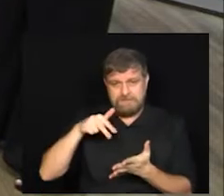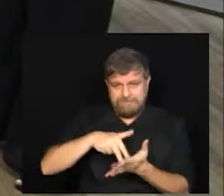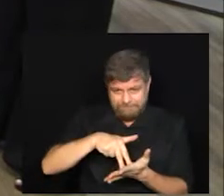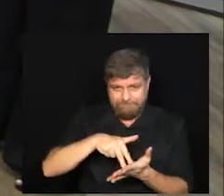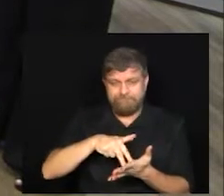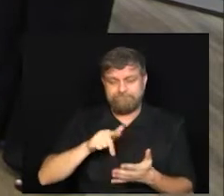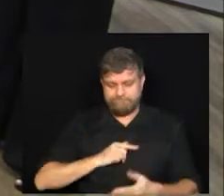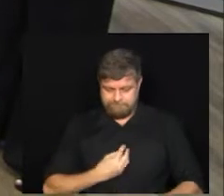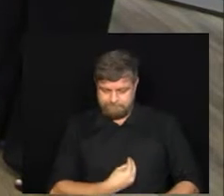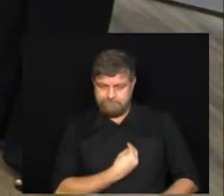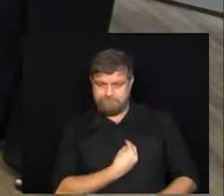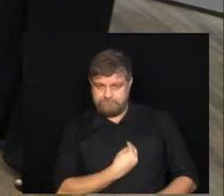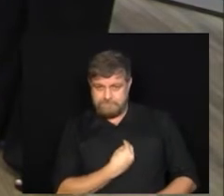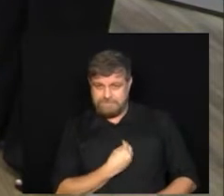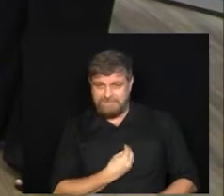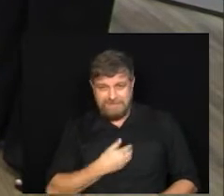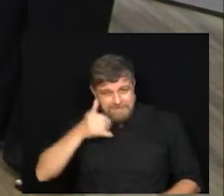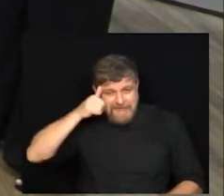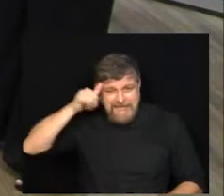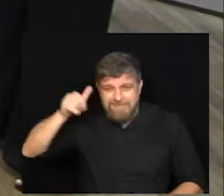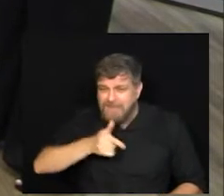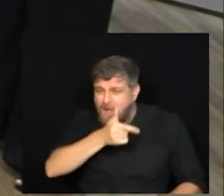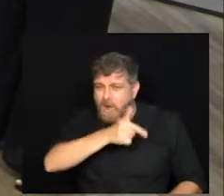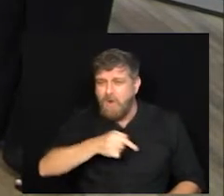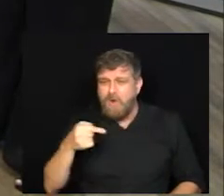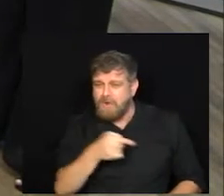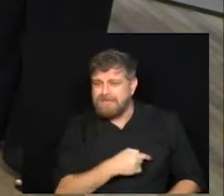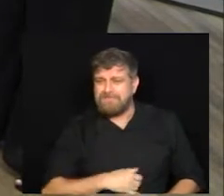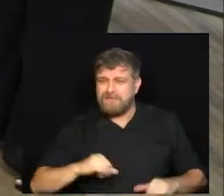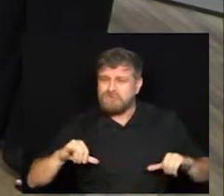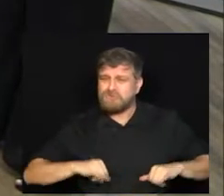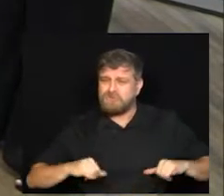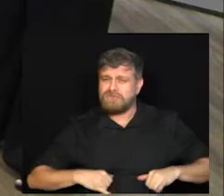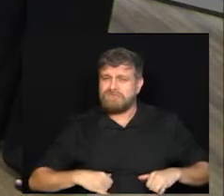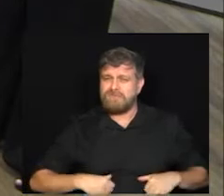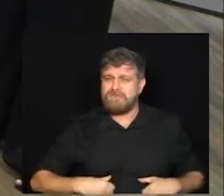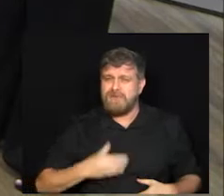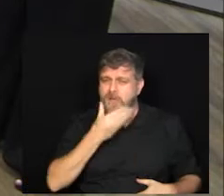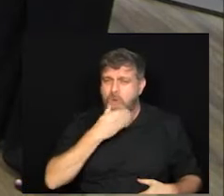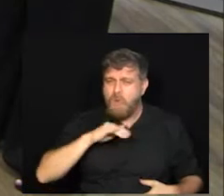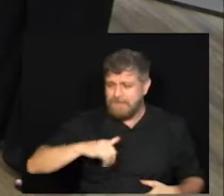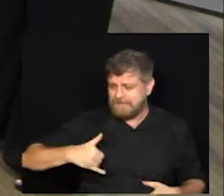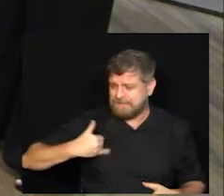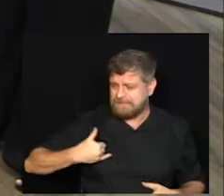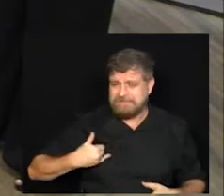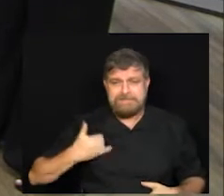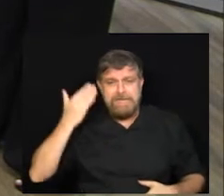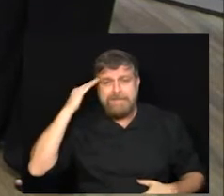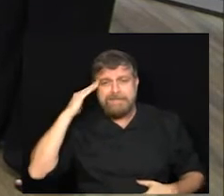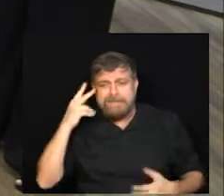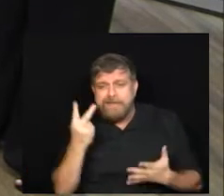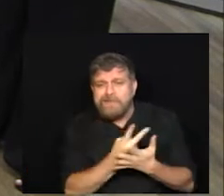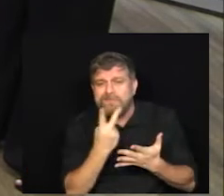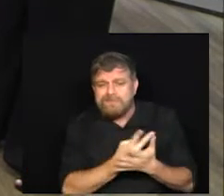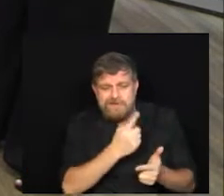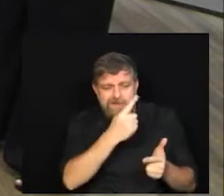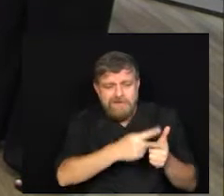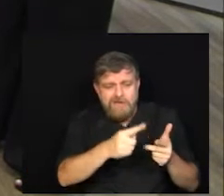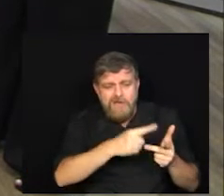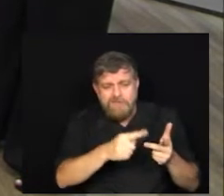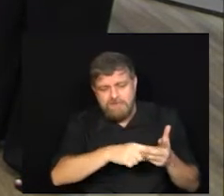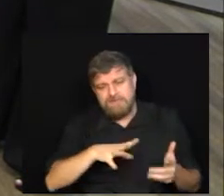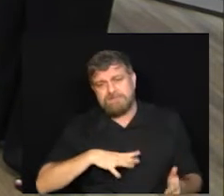imbuída aí para que isso não aconteça mais no nosso município e entender os erros, os problemas que nós temos na